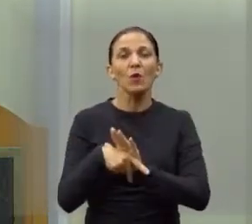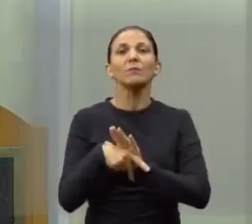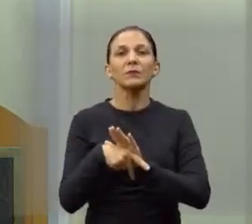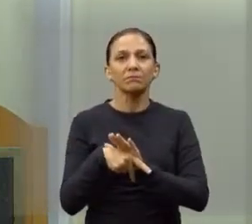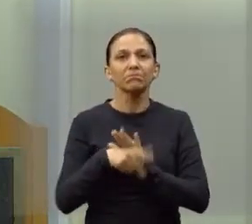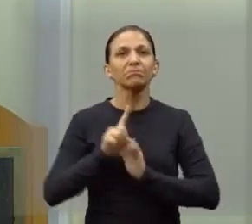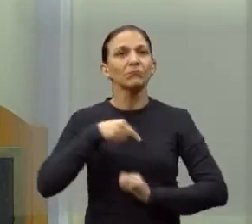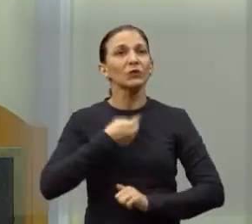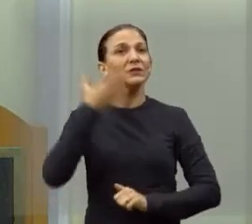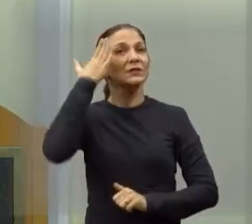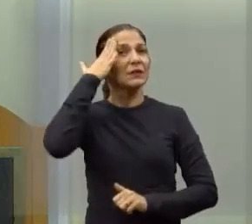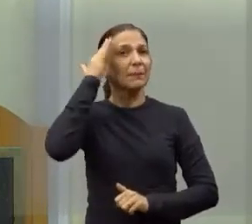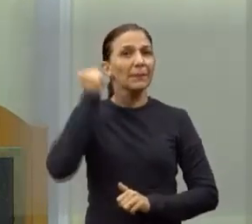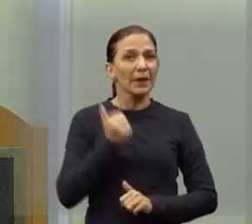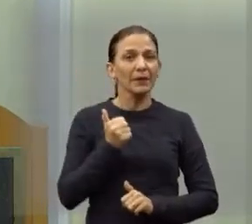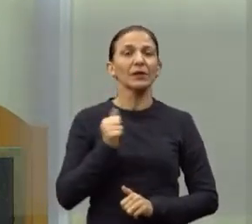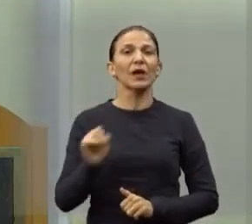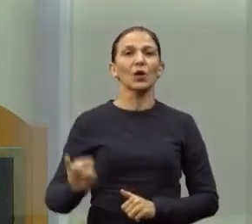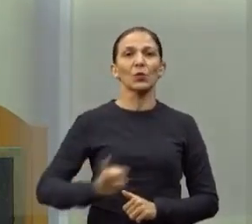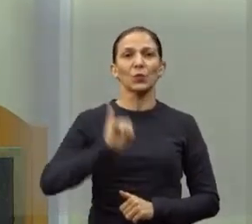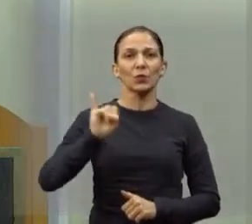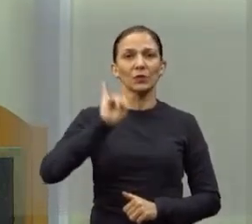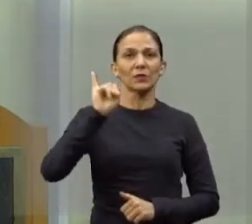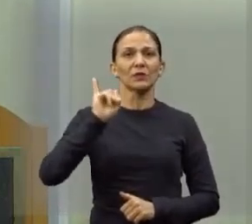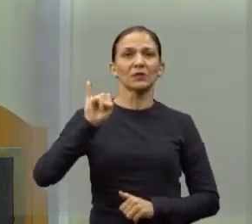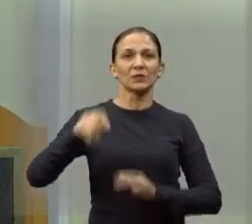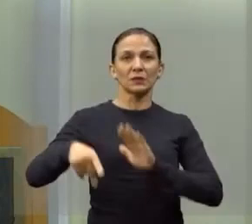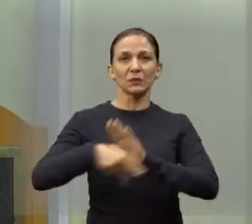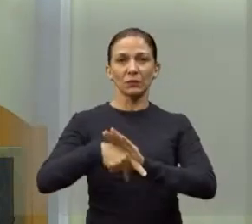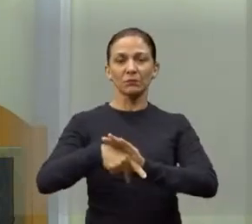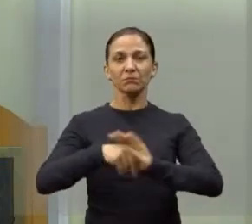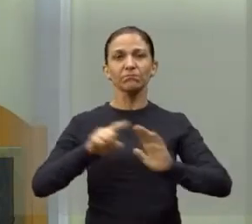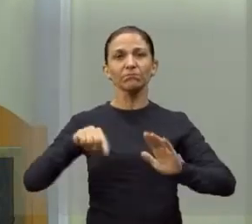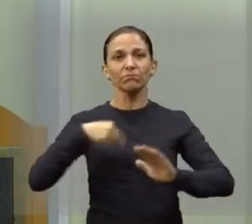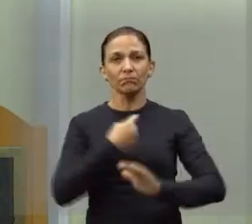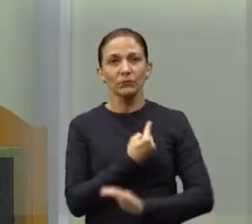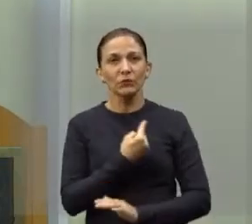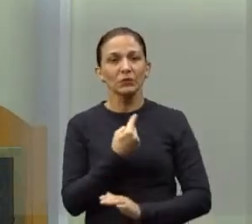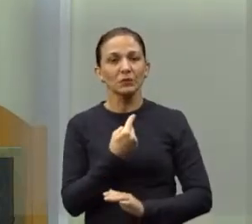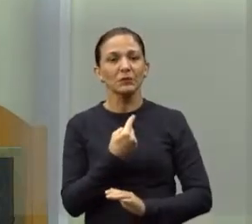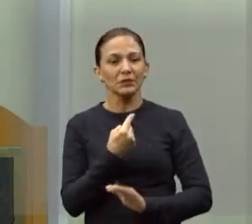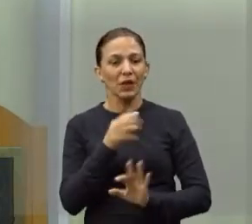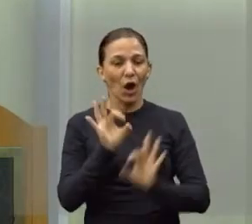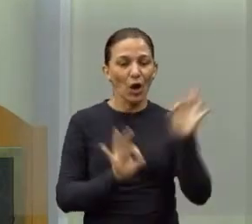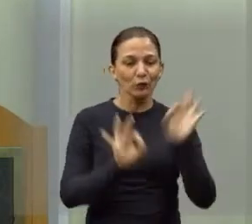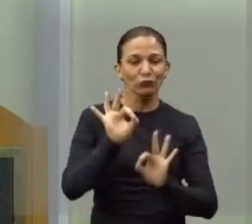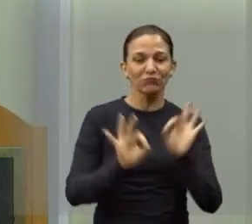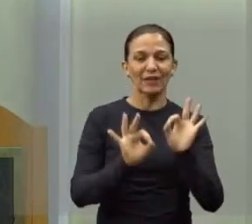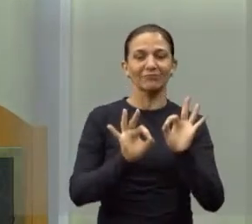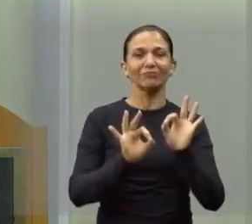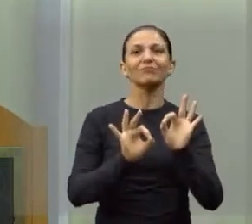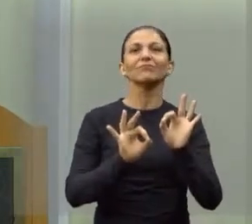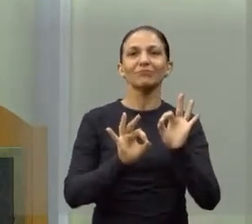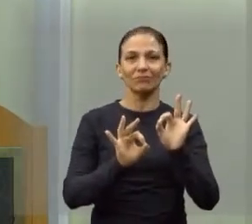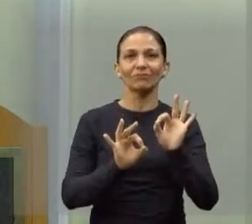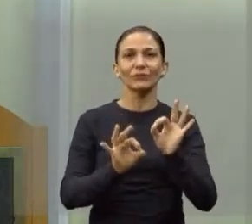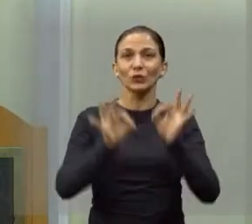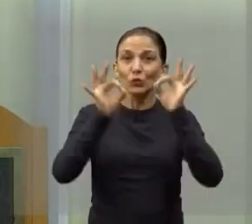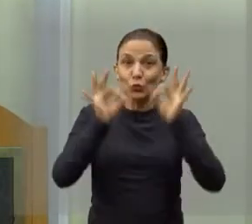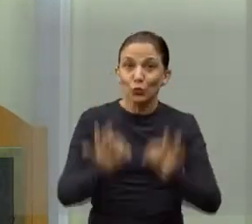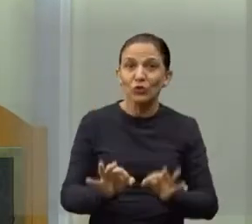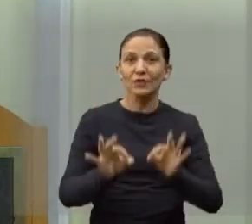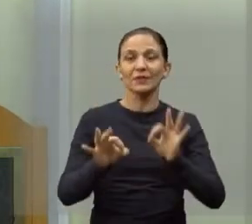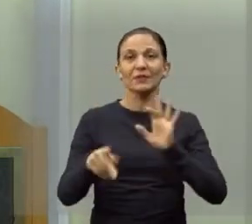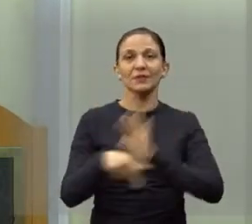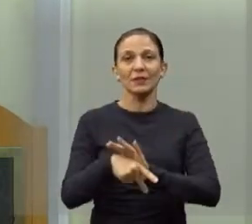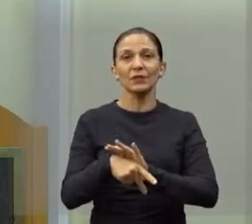gente ter noção da importância e relevância da gente tratar e reparar e fazer uma justiça de